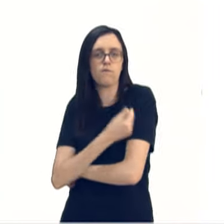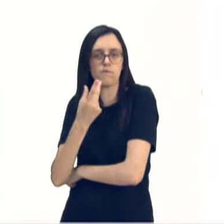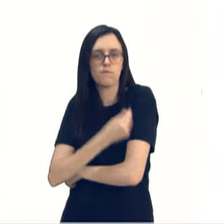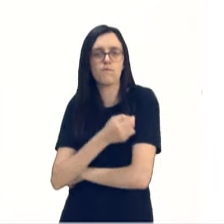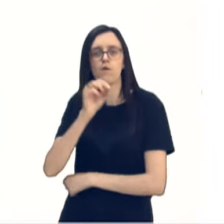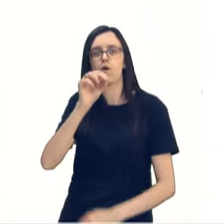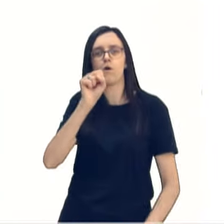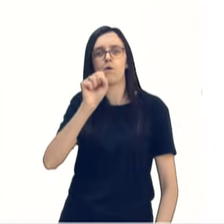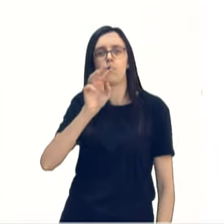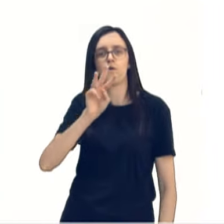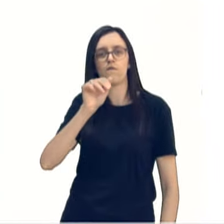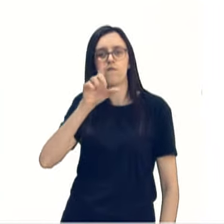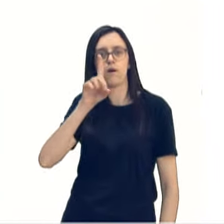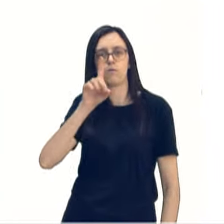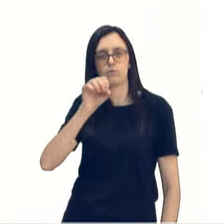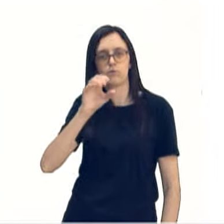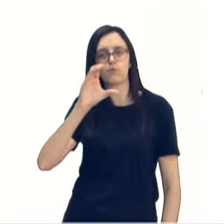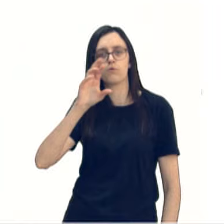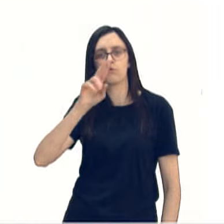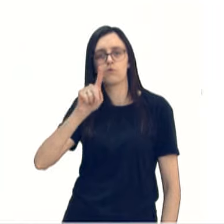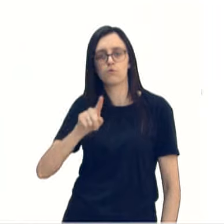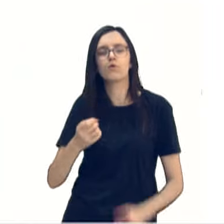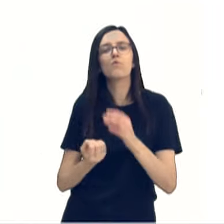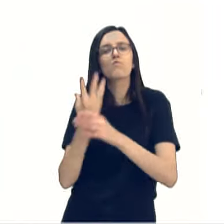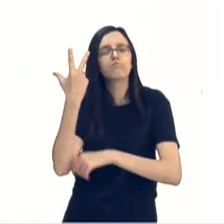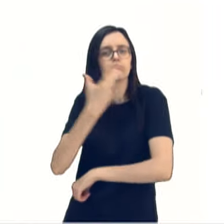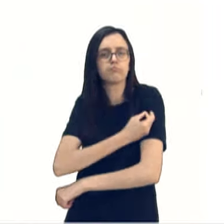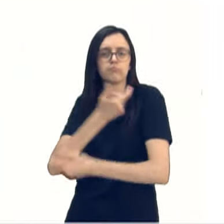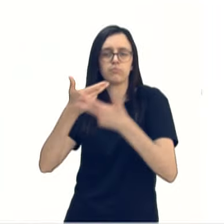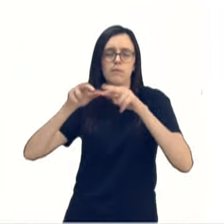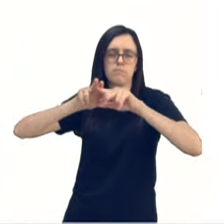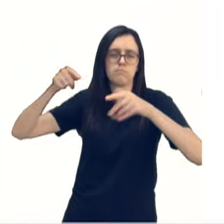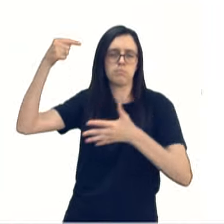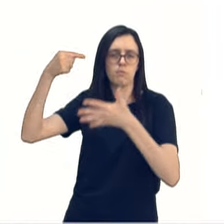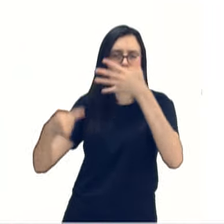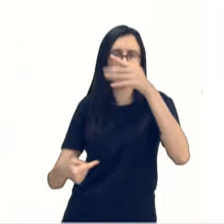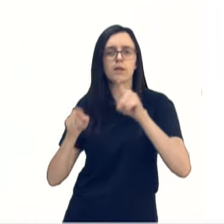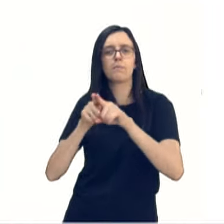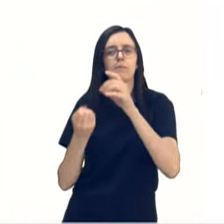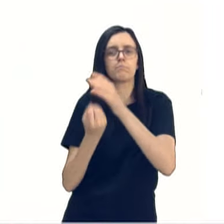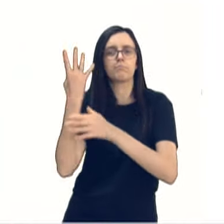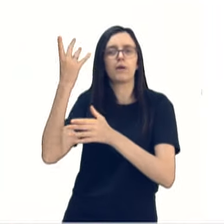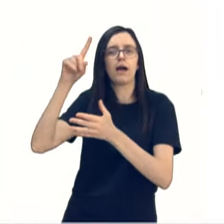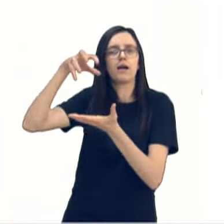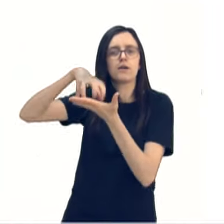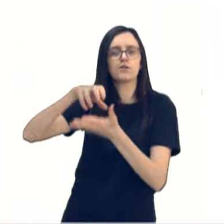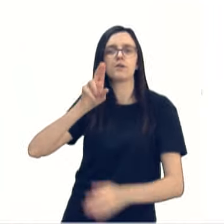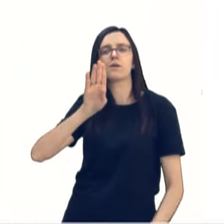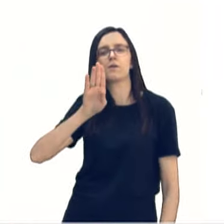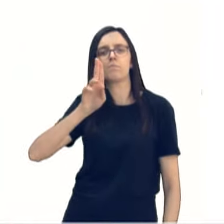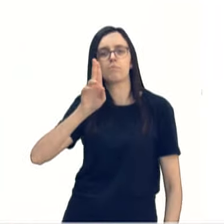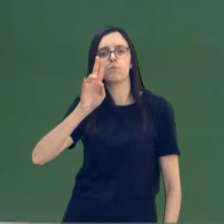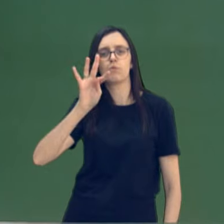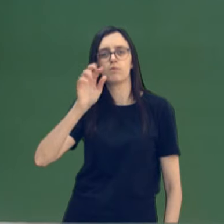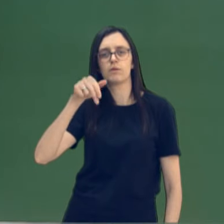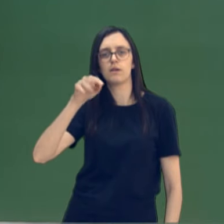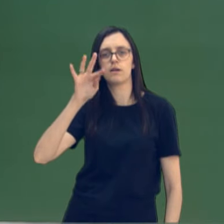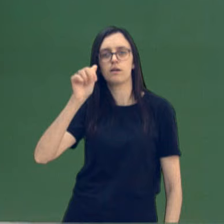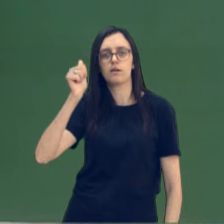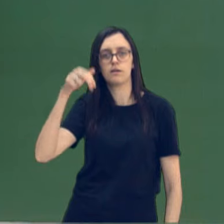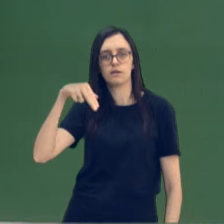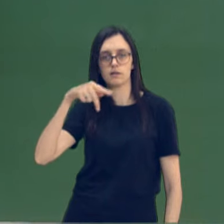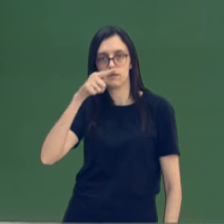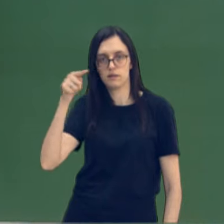Instituto Butantan, produção de vacinas no Brasil, muito legal. Siga em frente. E aquela dica de sempre. Tome